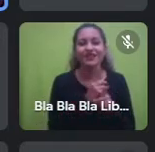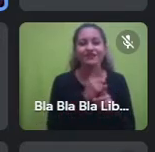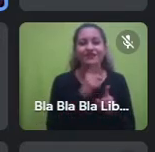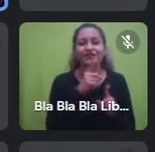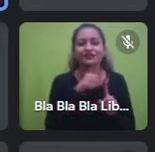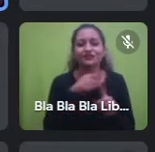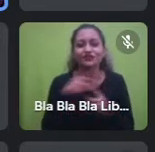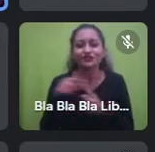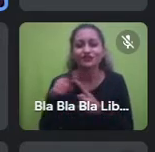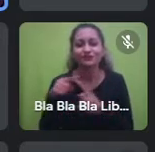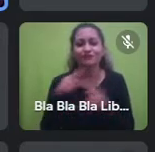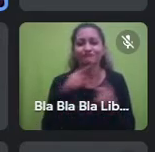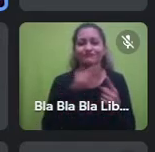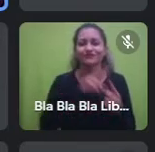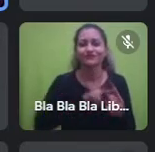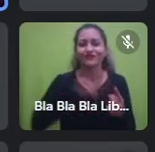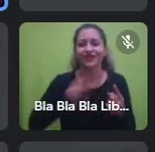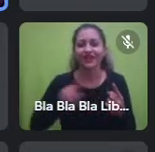no igarapé gelado,